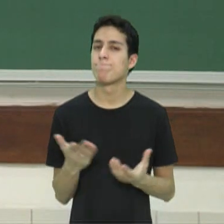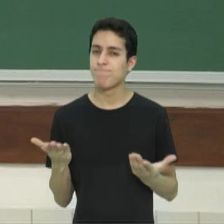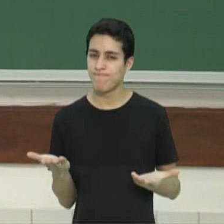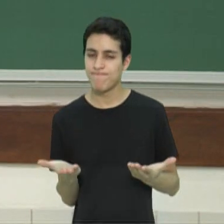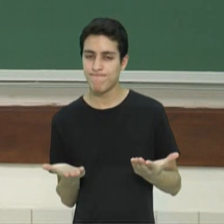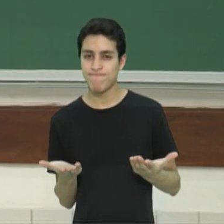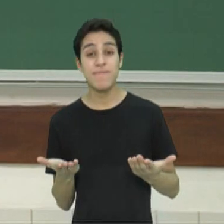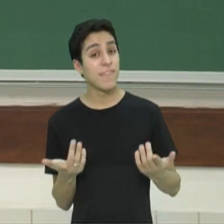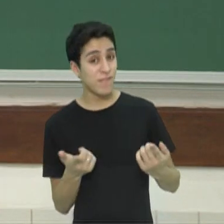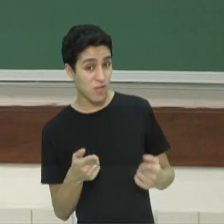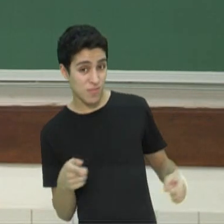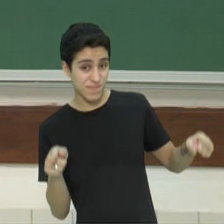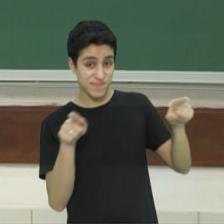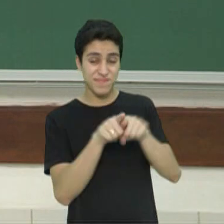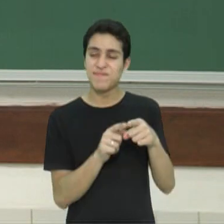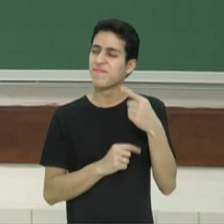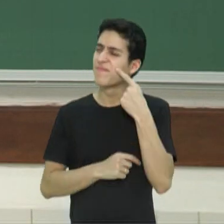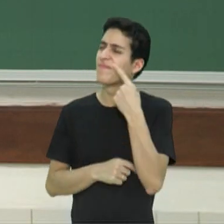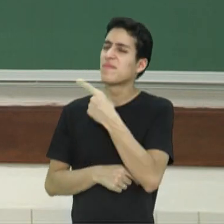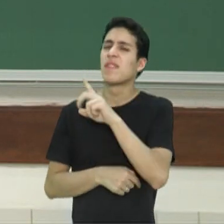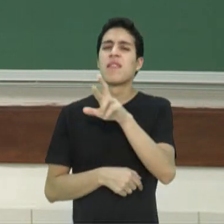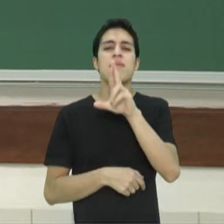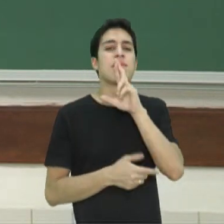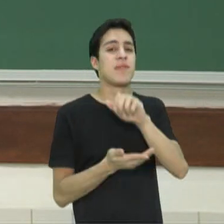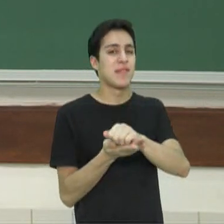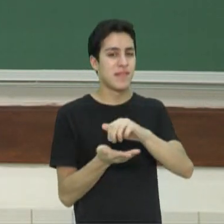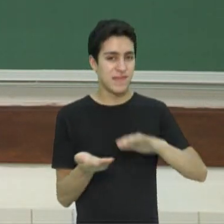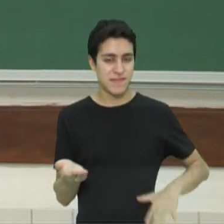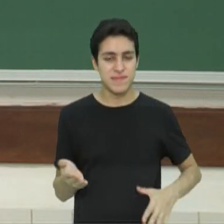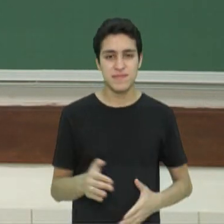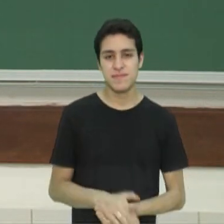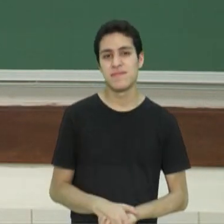Olá, voltamos. Vamos conferir a resposta da atividade.